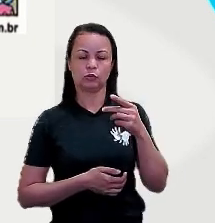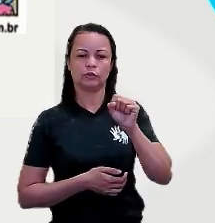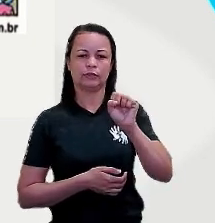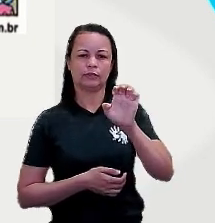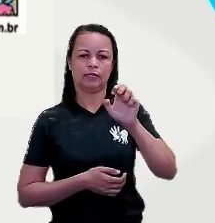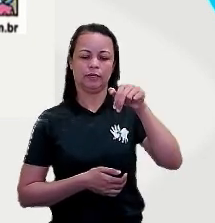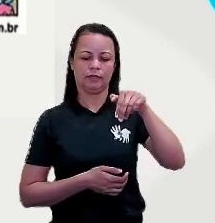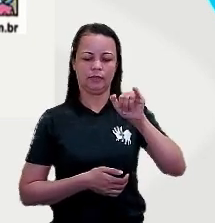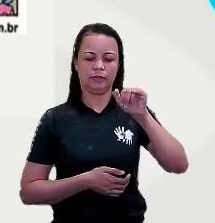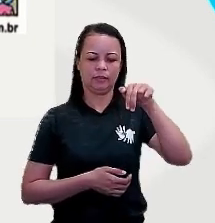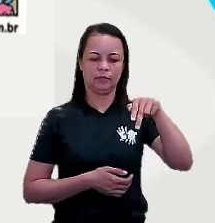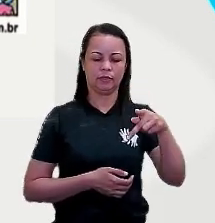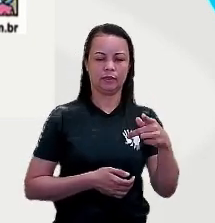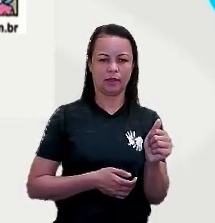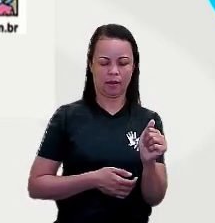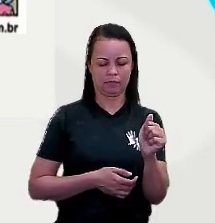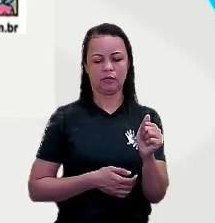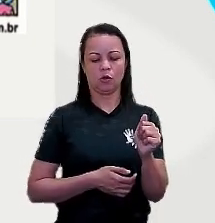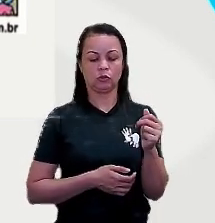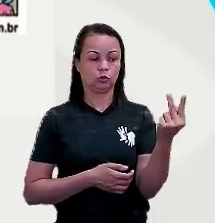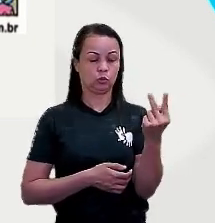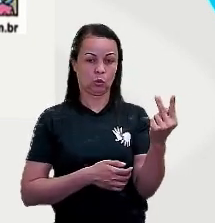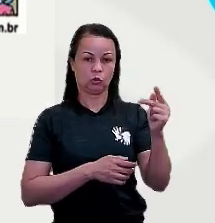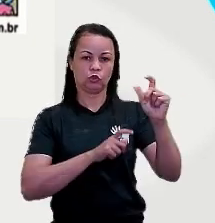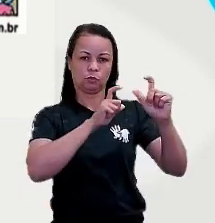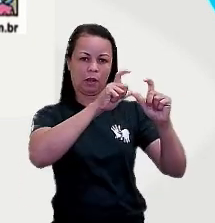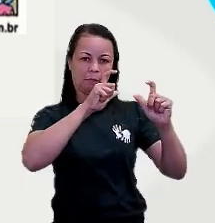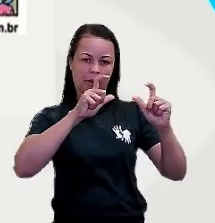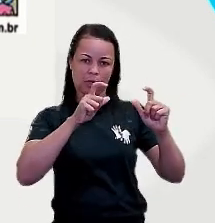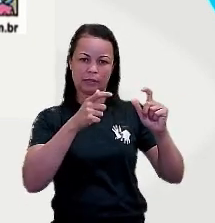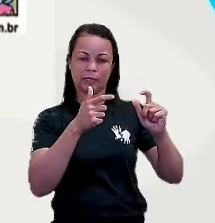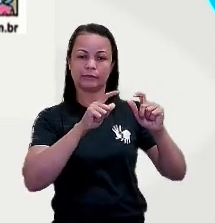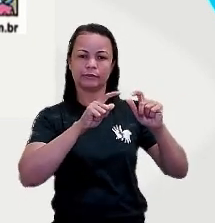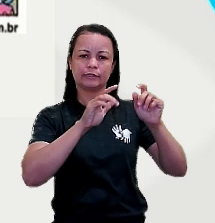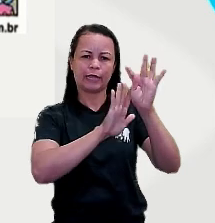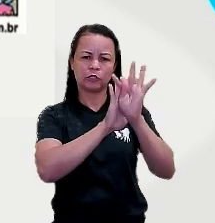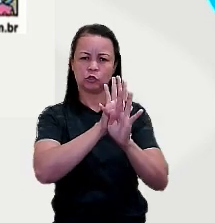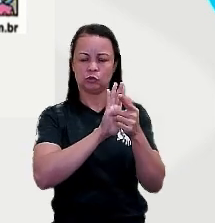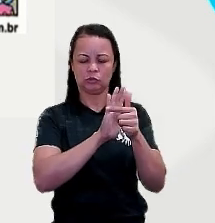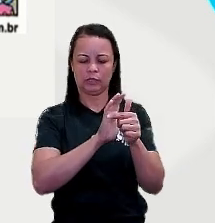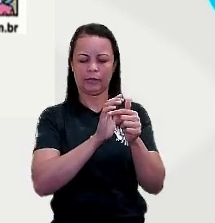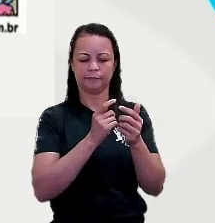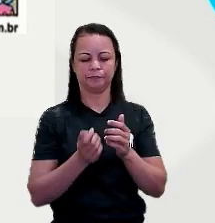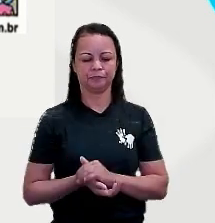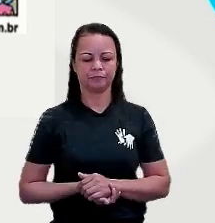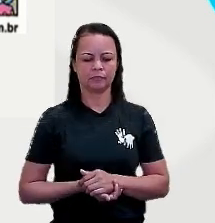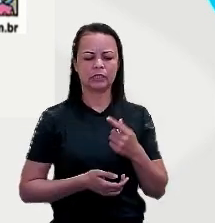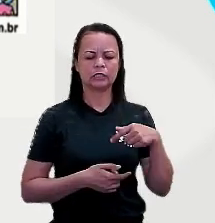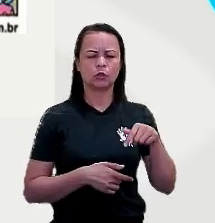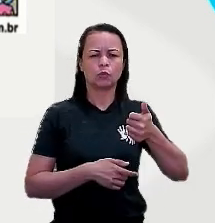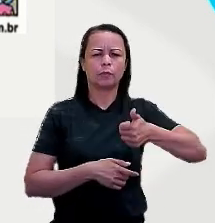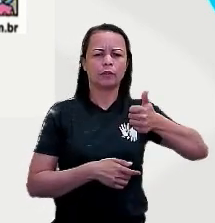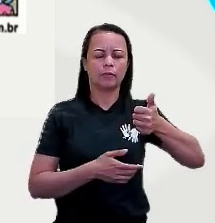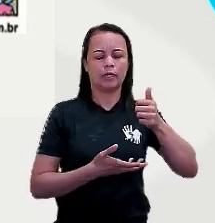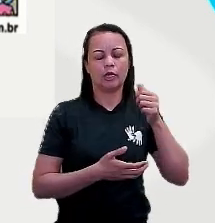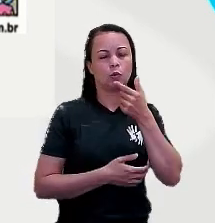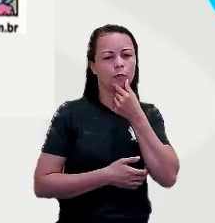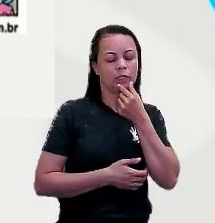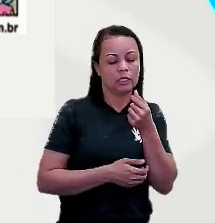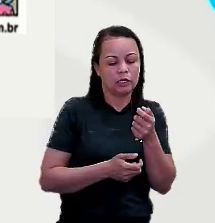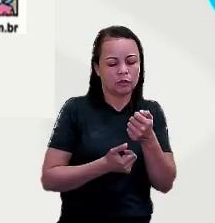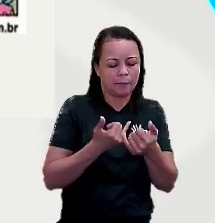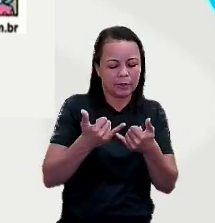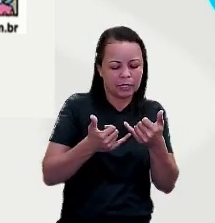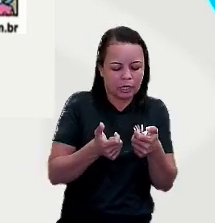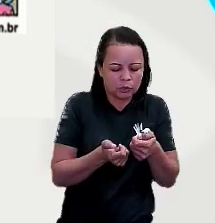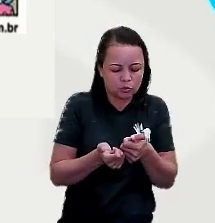quadrinhos, onde não tem texto. Mas vejam, no primeiro quadrinho, Ceninha está com o controle remoto brincando